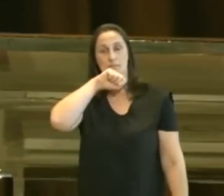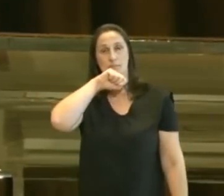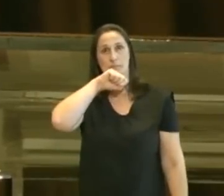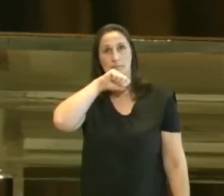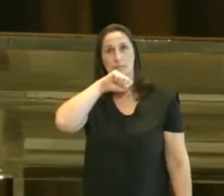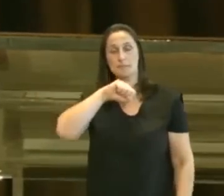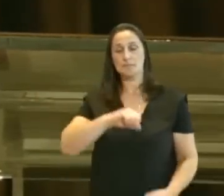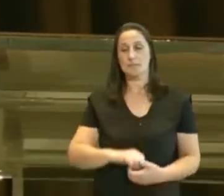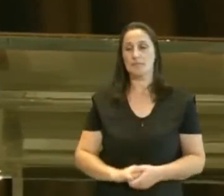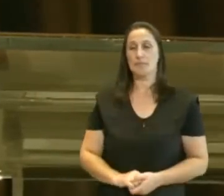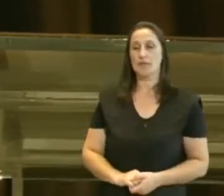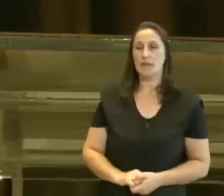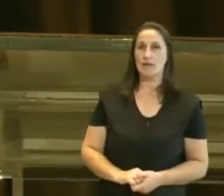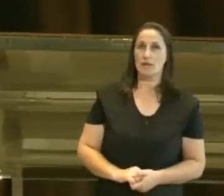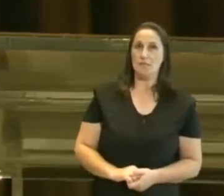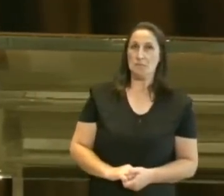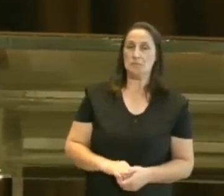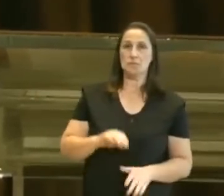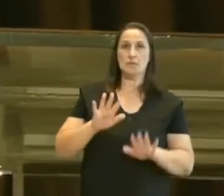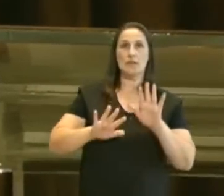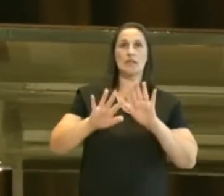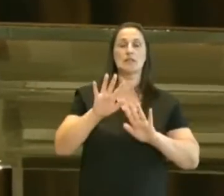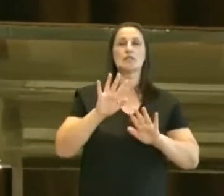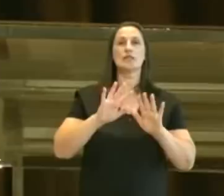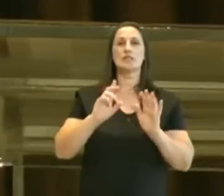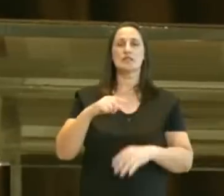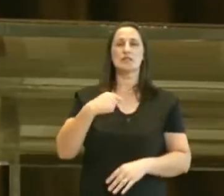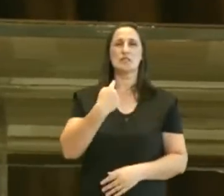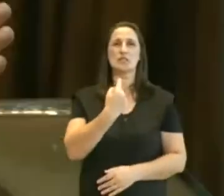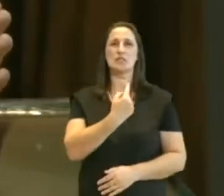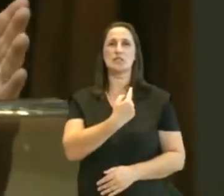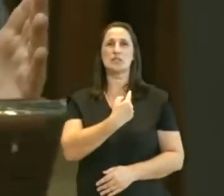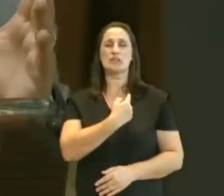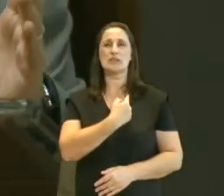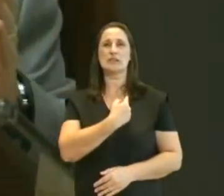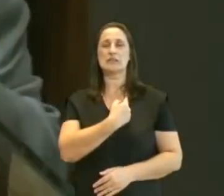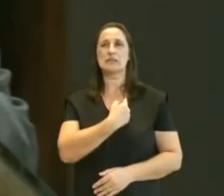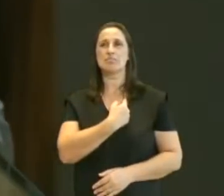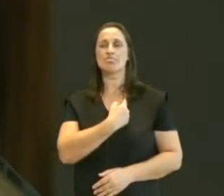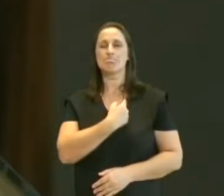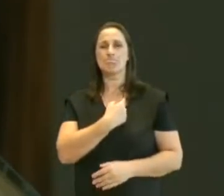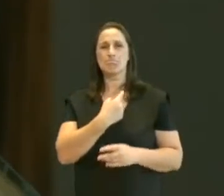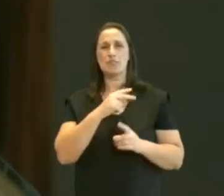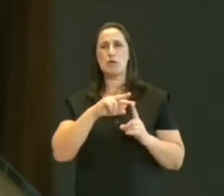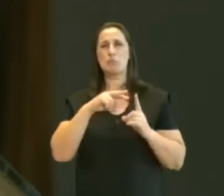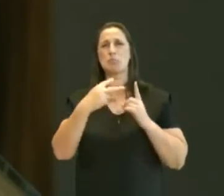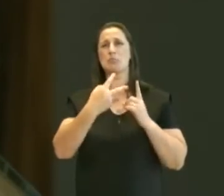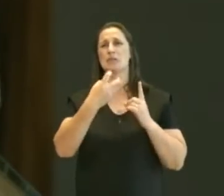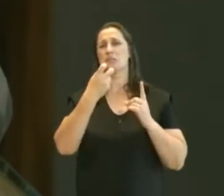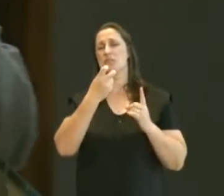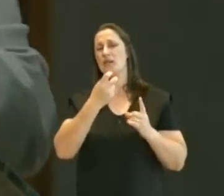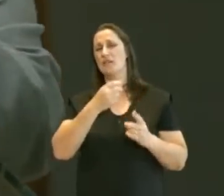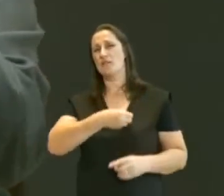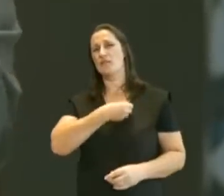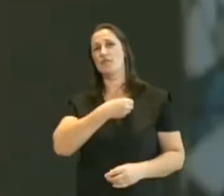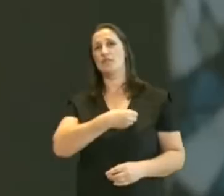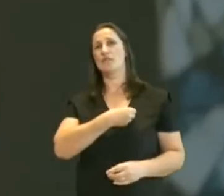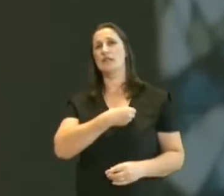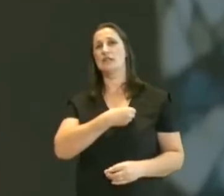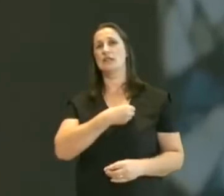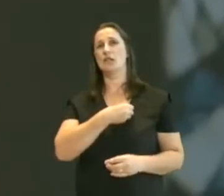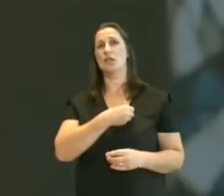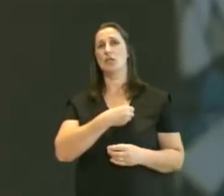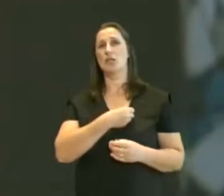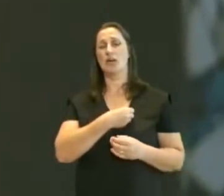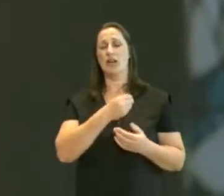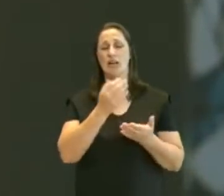Às vezes a gente faz uma leitura da vida como se tudo tivesse